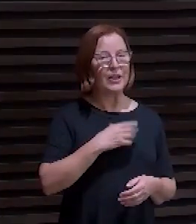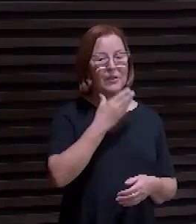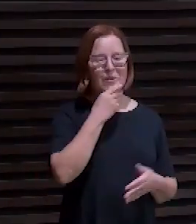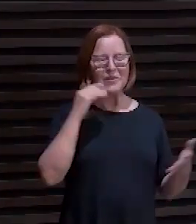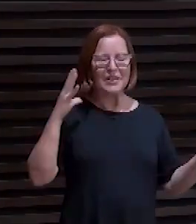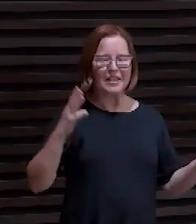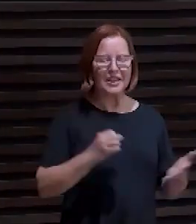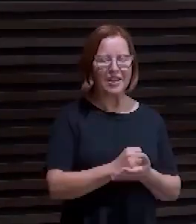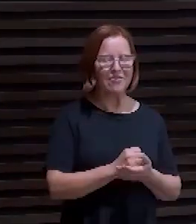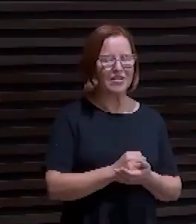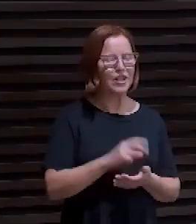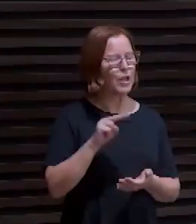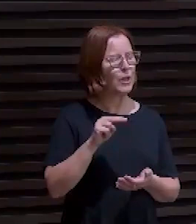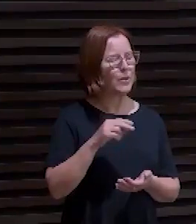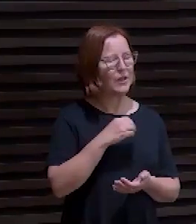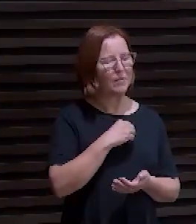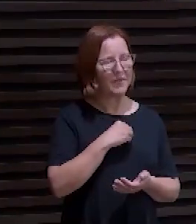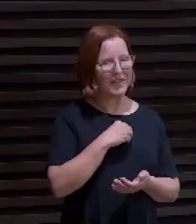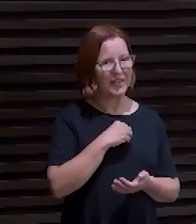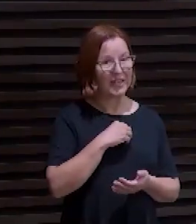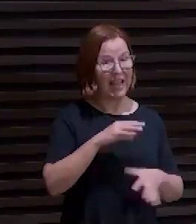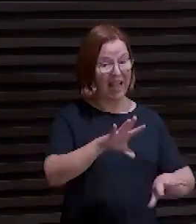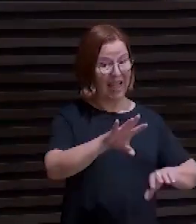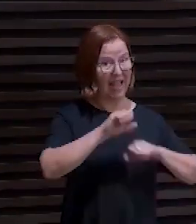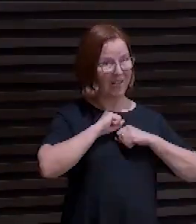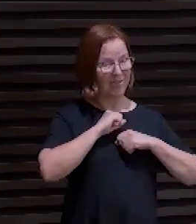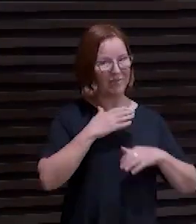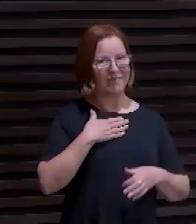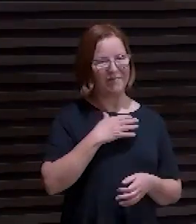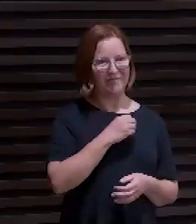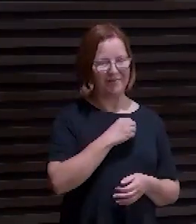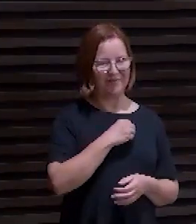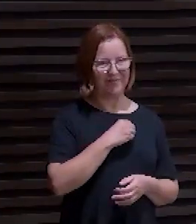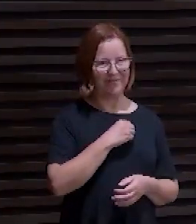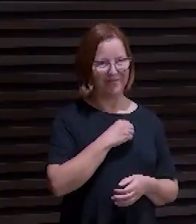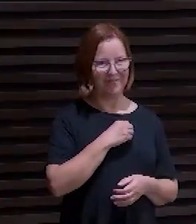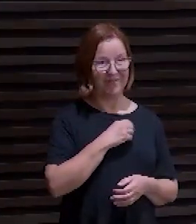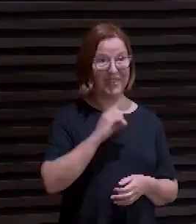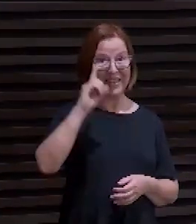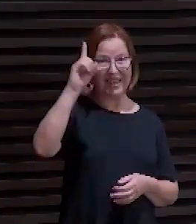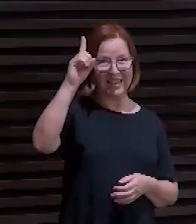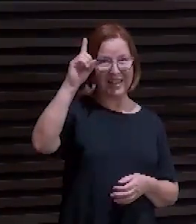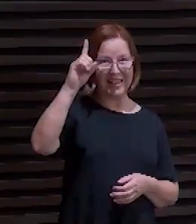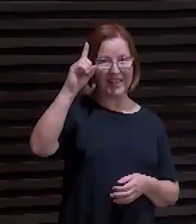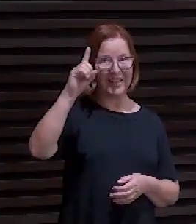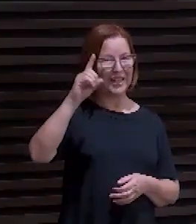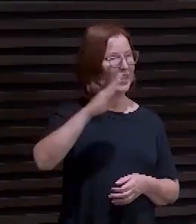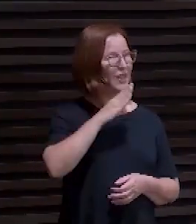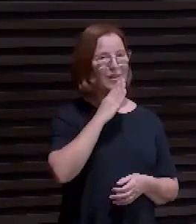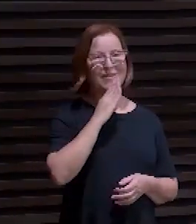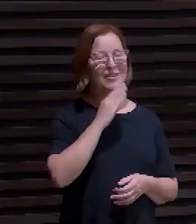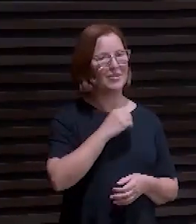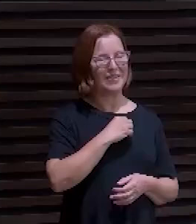impecável, que assumiu o meu pecado. Aquele que não conheceu o